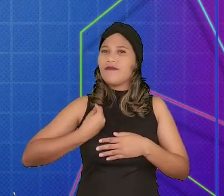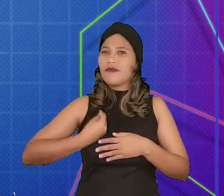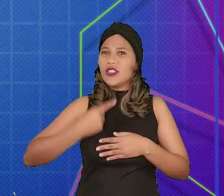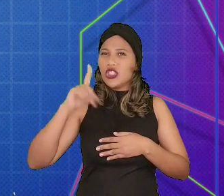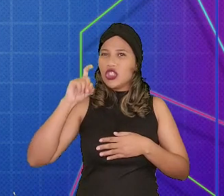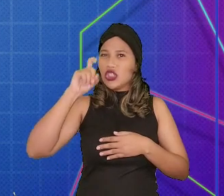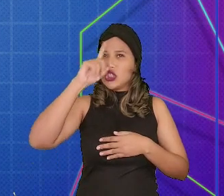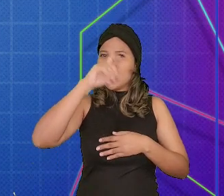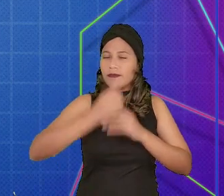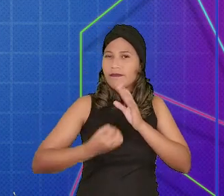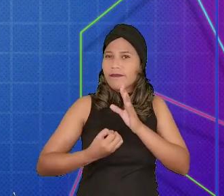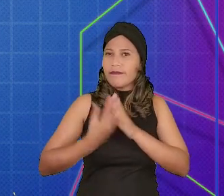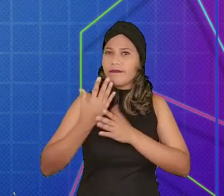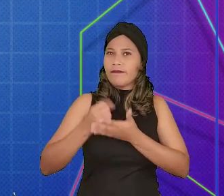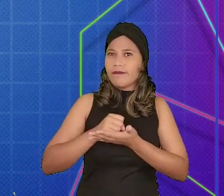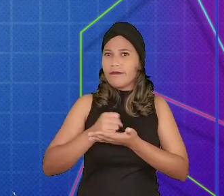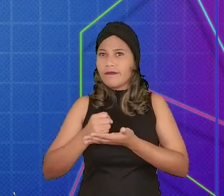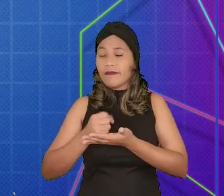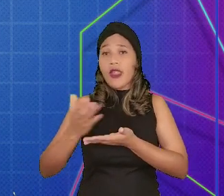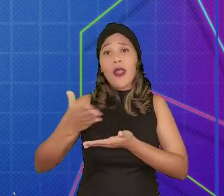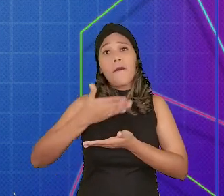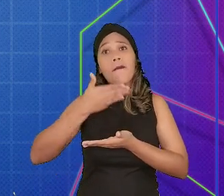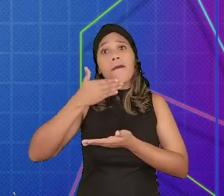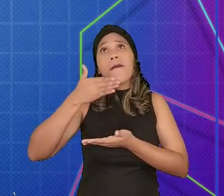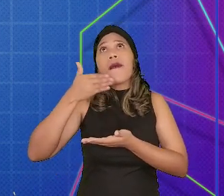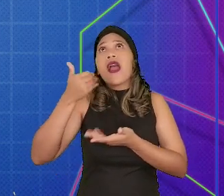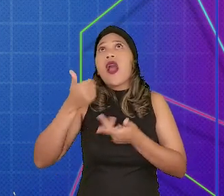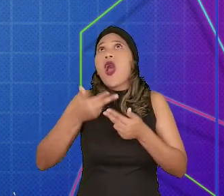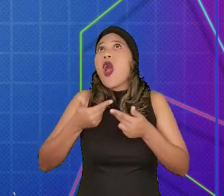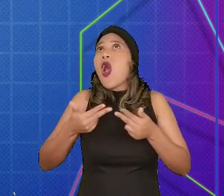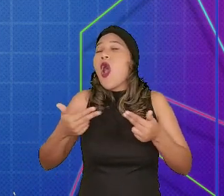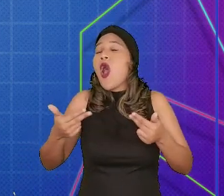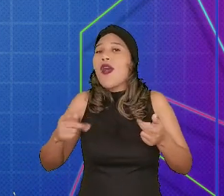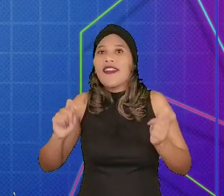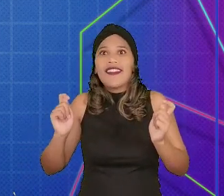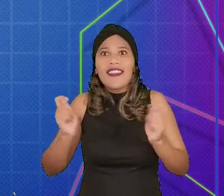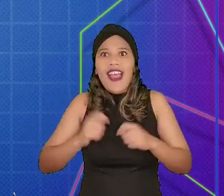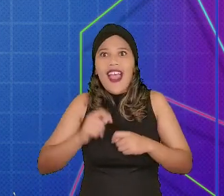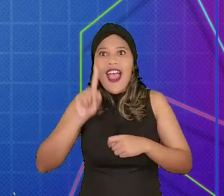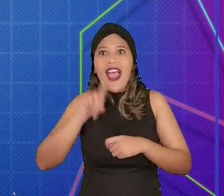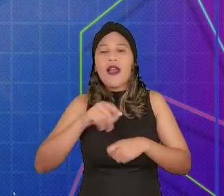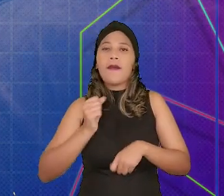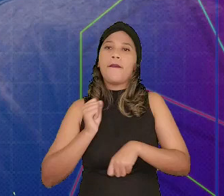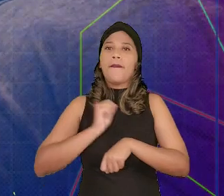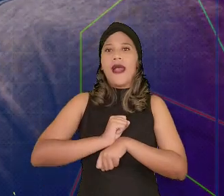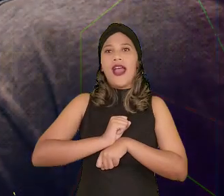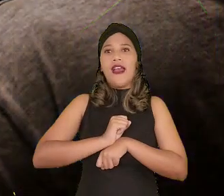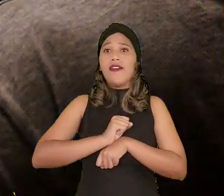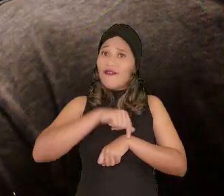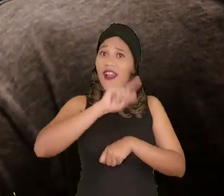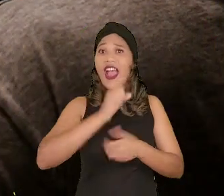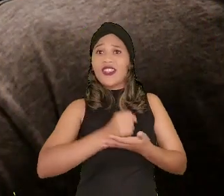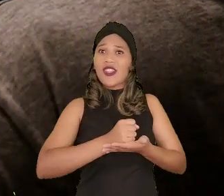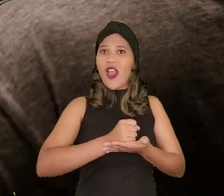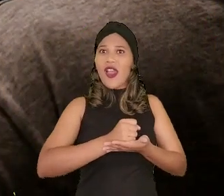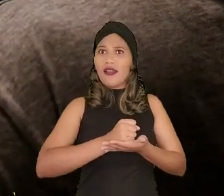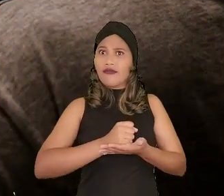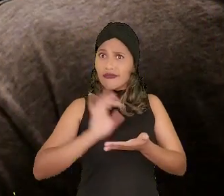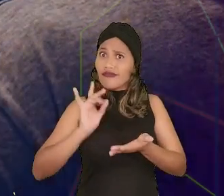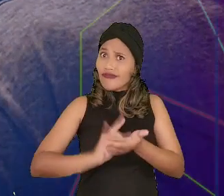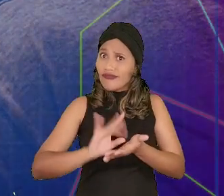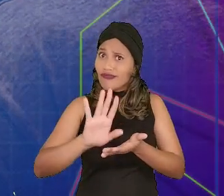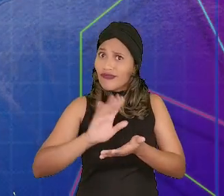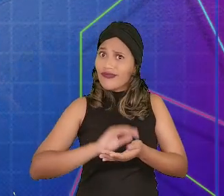com dificuldade para criar o seu game, uma das melhores coisas que vocês podem fazer é dar uma pausa e ir jogar.